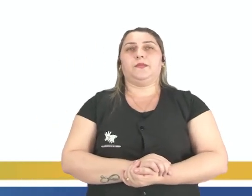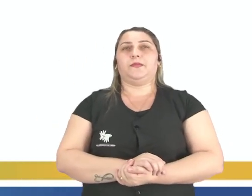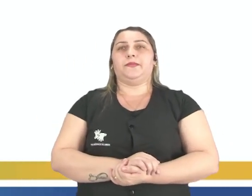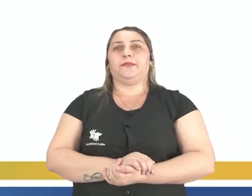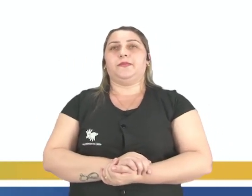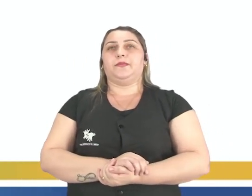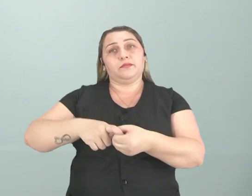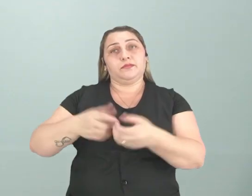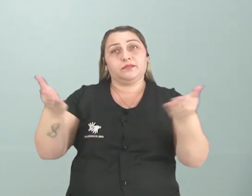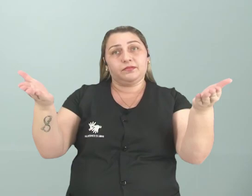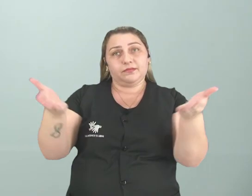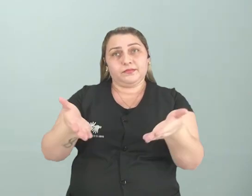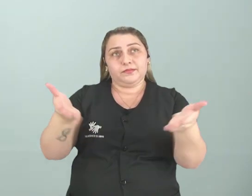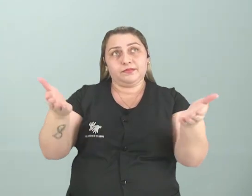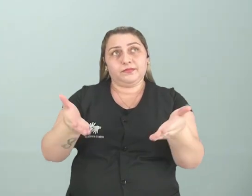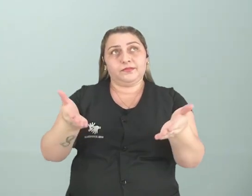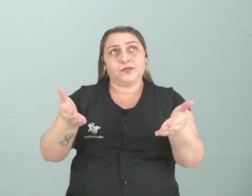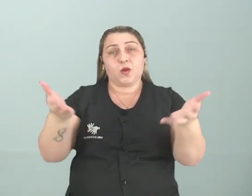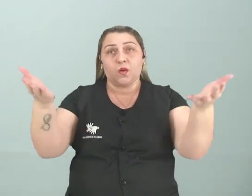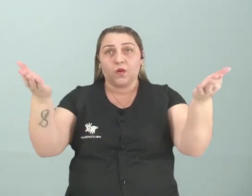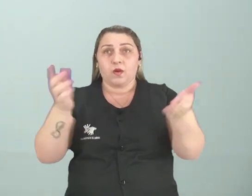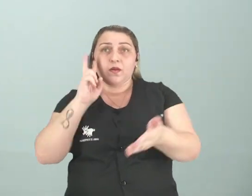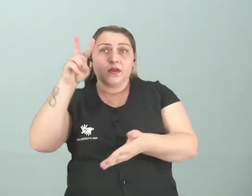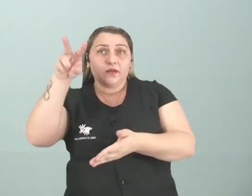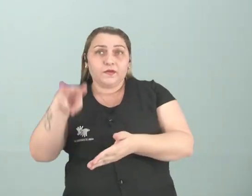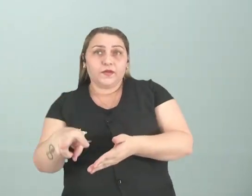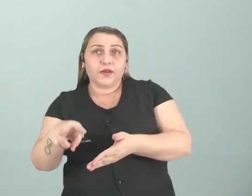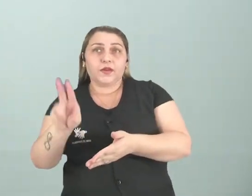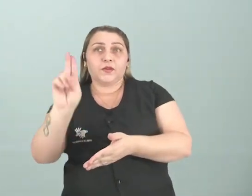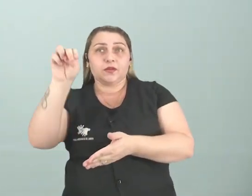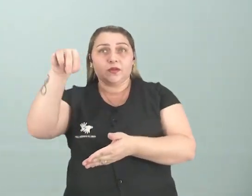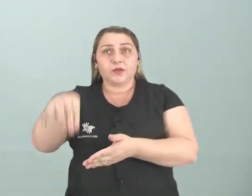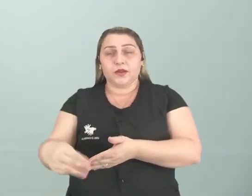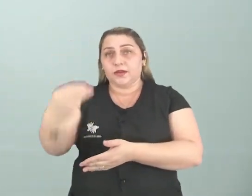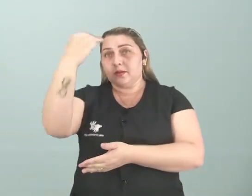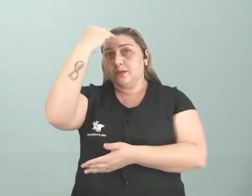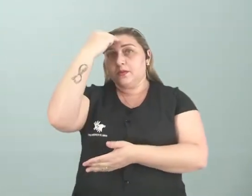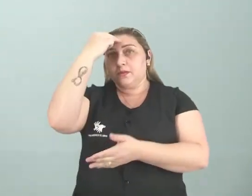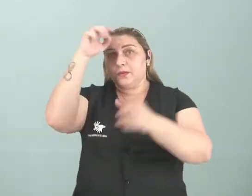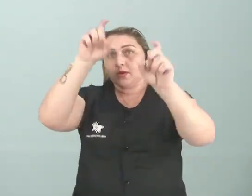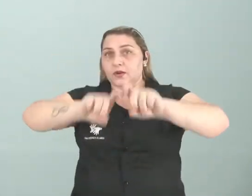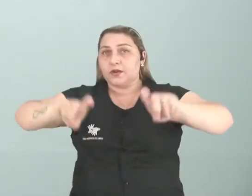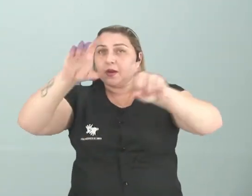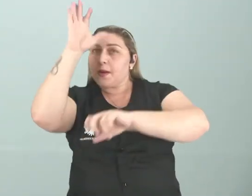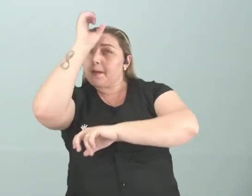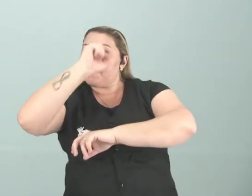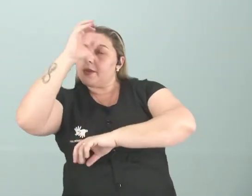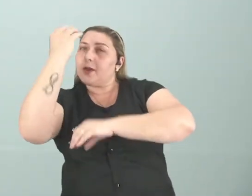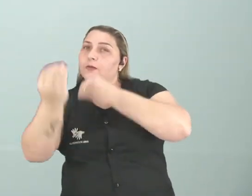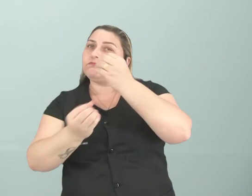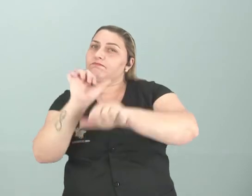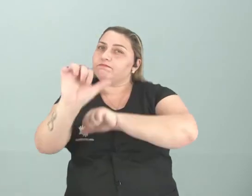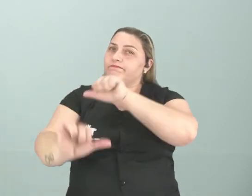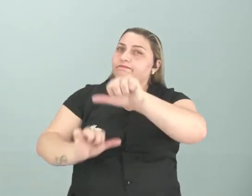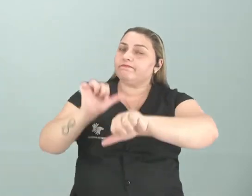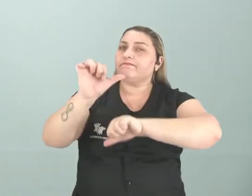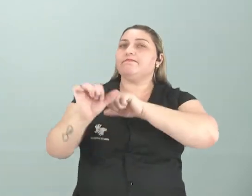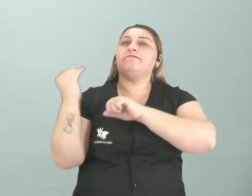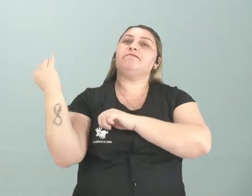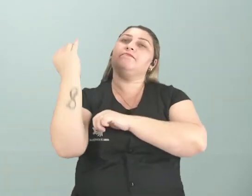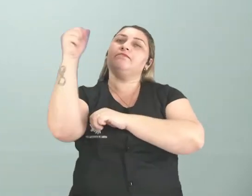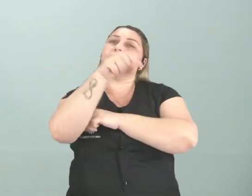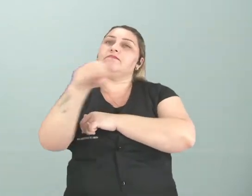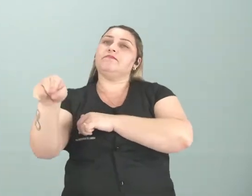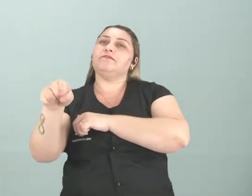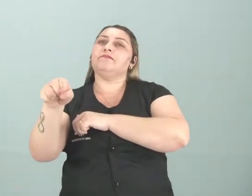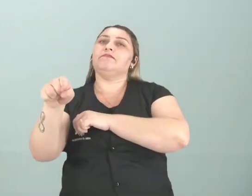0,00127 terabyte. Hoje você viu aí as unidades de memória na informática, aprendeu aí a fazer conversões. É importante